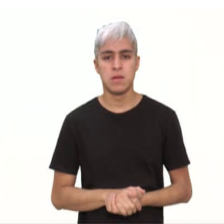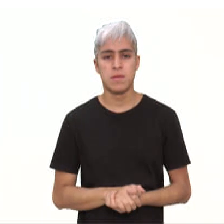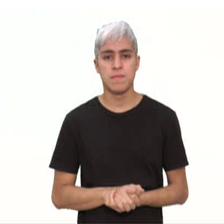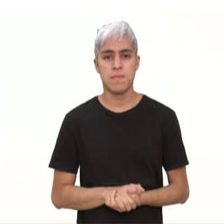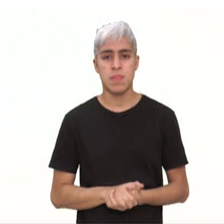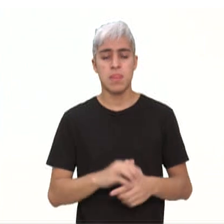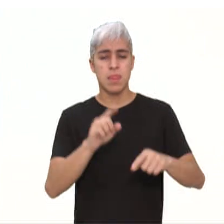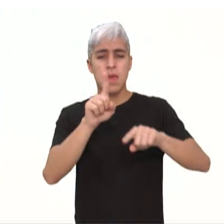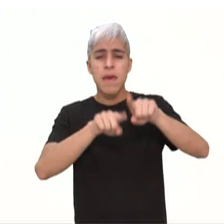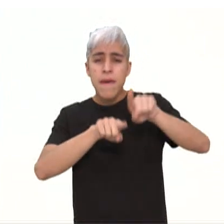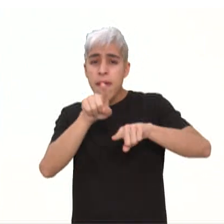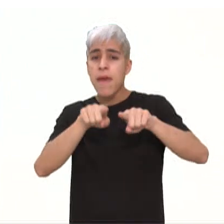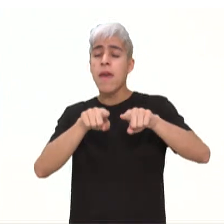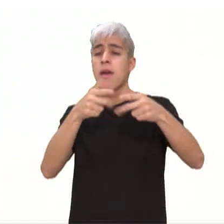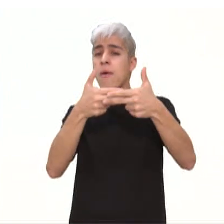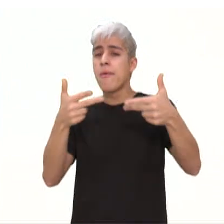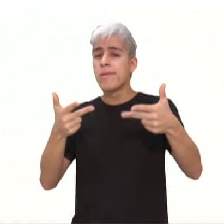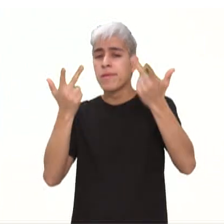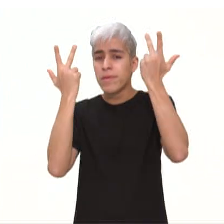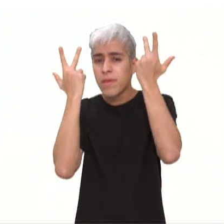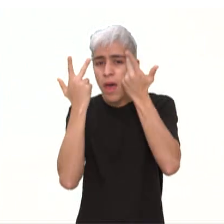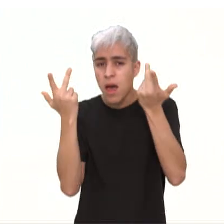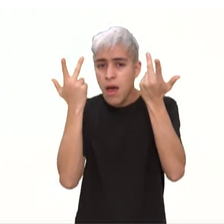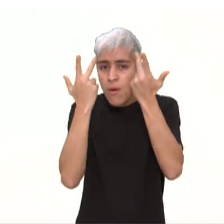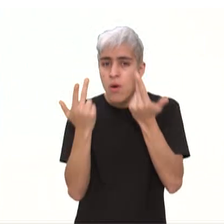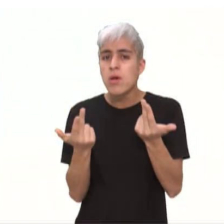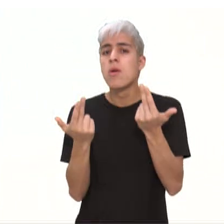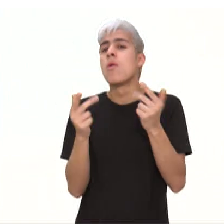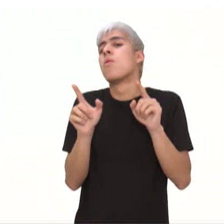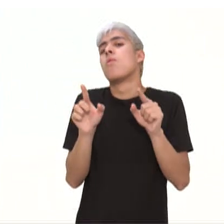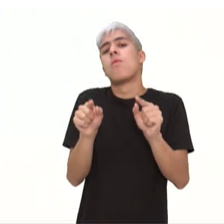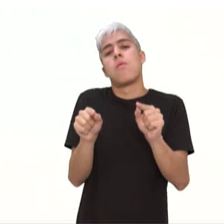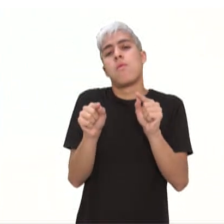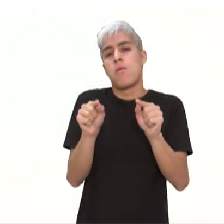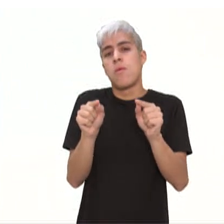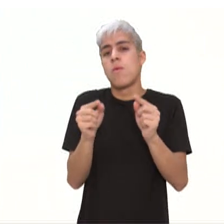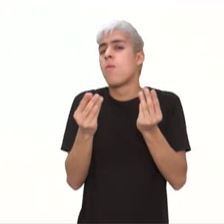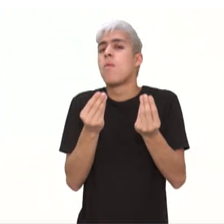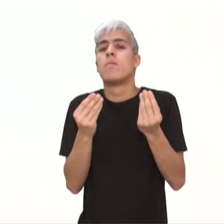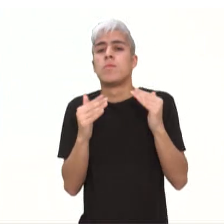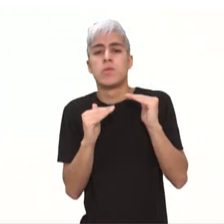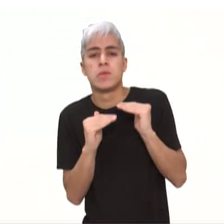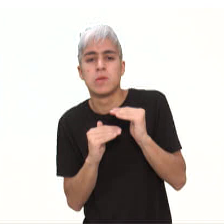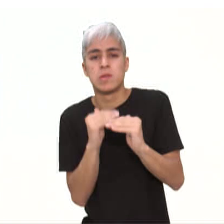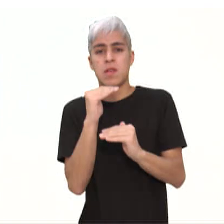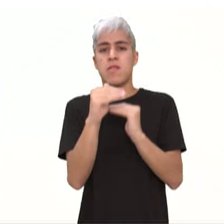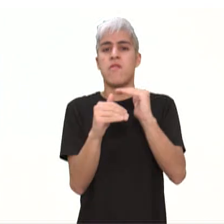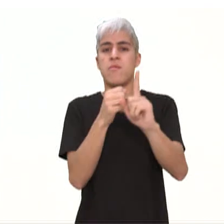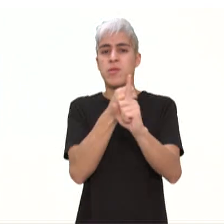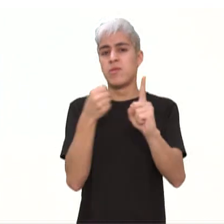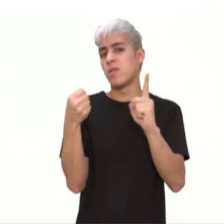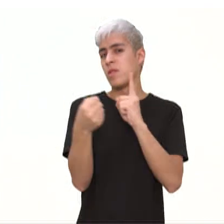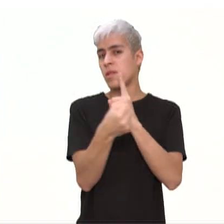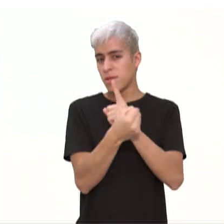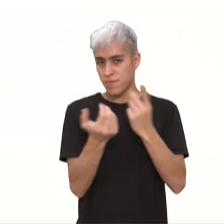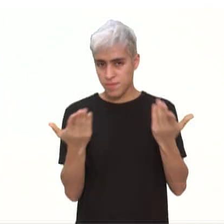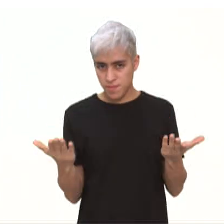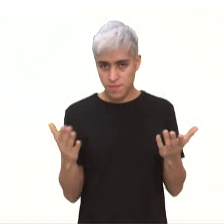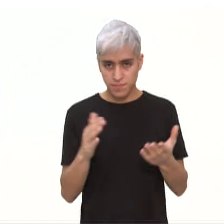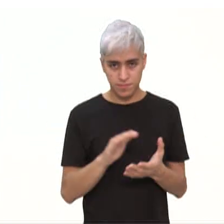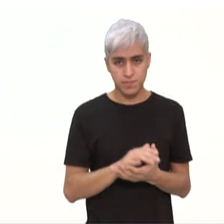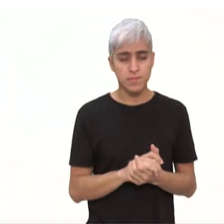Recursos naturais e a questão aí do desenvolvimento da sociedade. Há